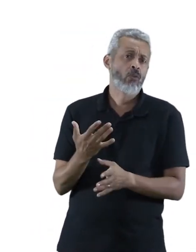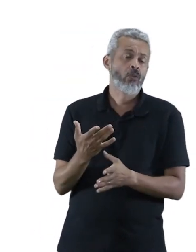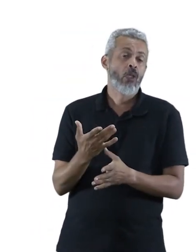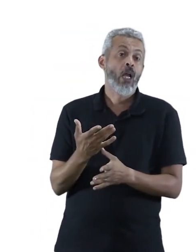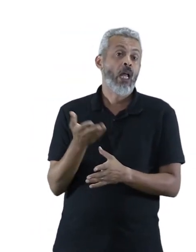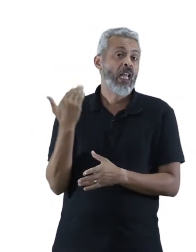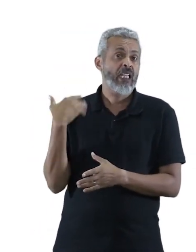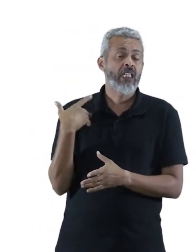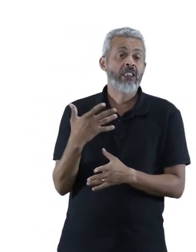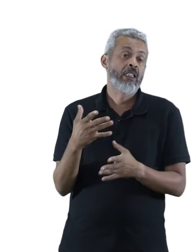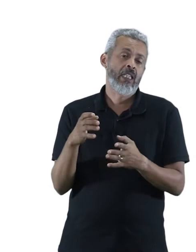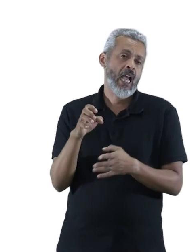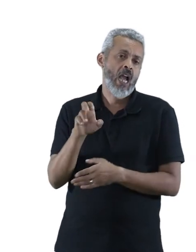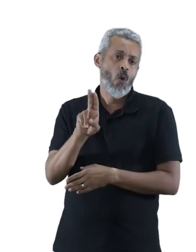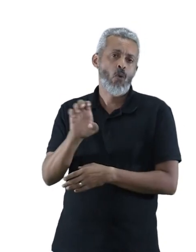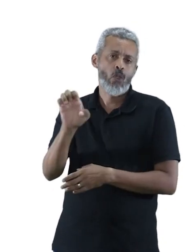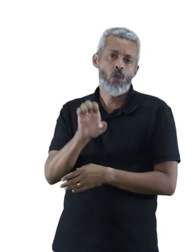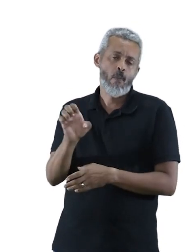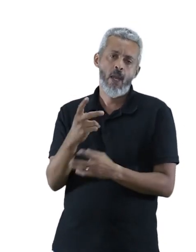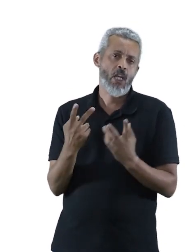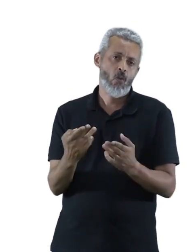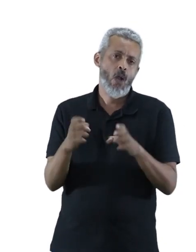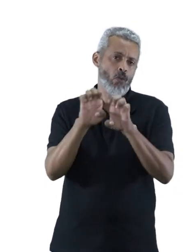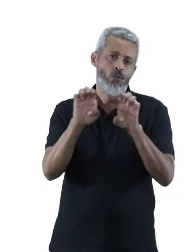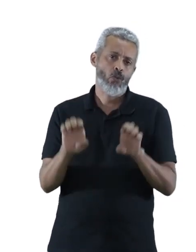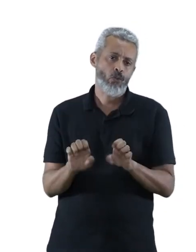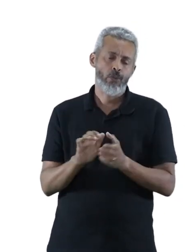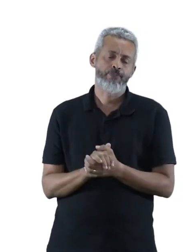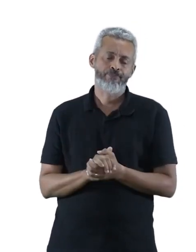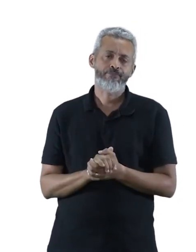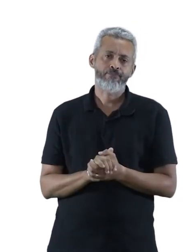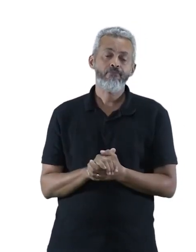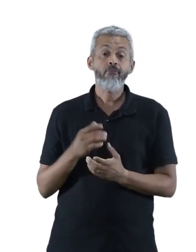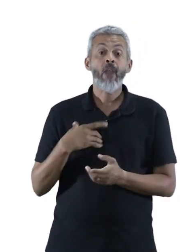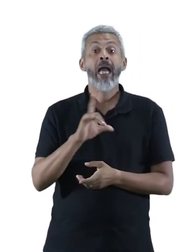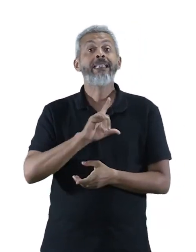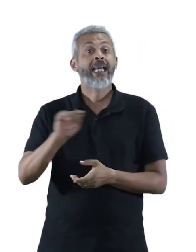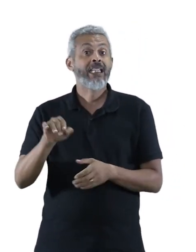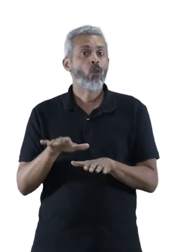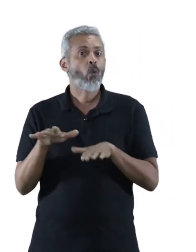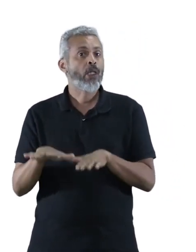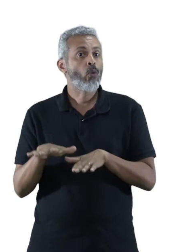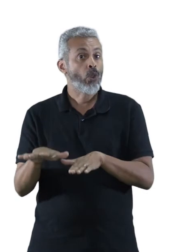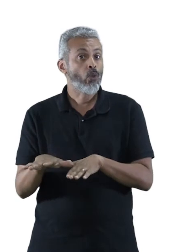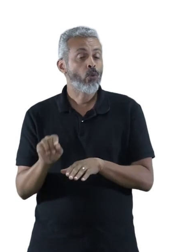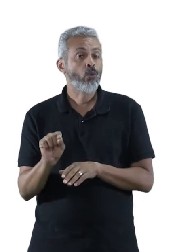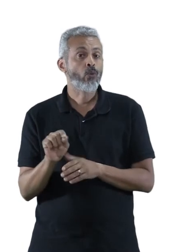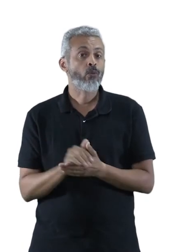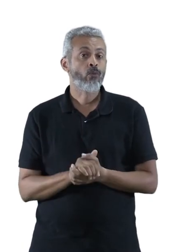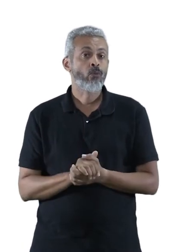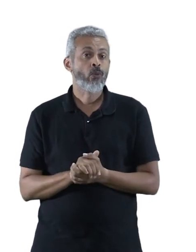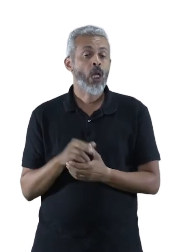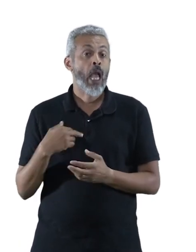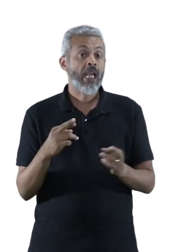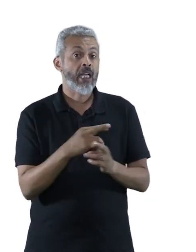estrutura que uma União Europeia tem. A saída do Reino Unido, foi o que a gente falou bastante agora,